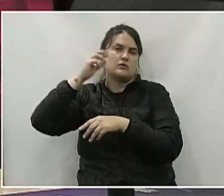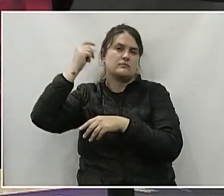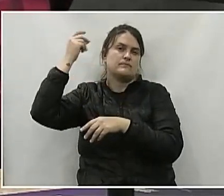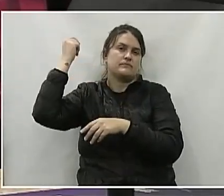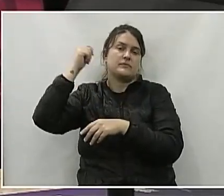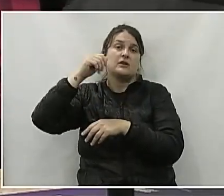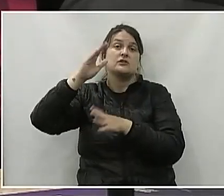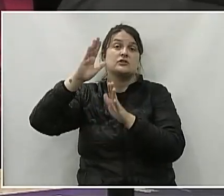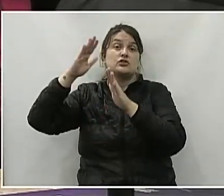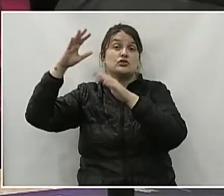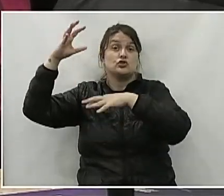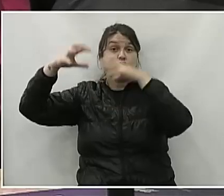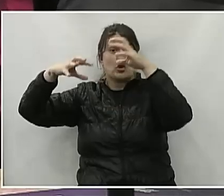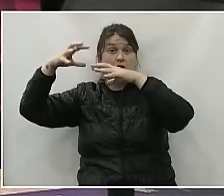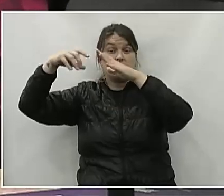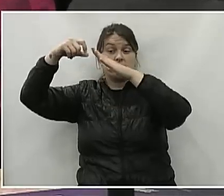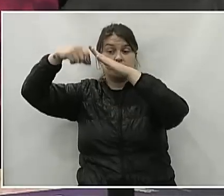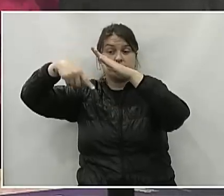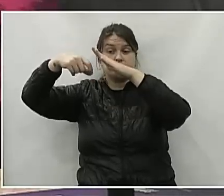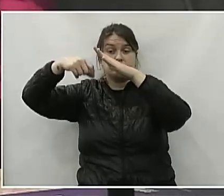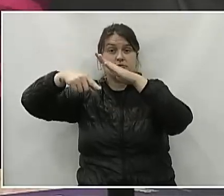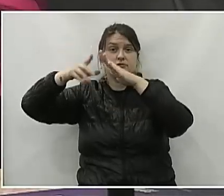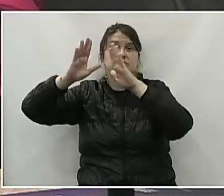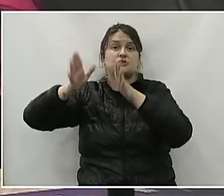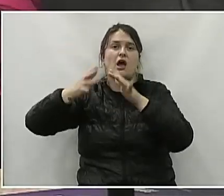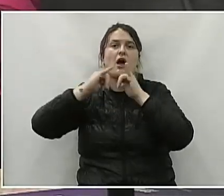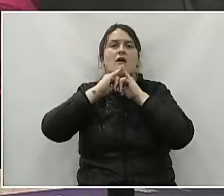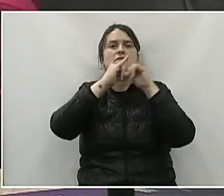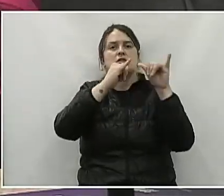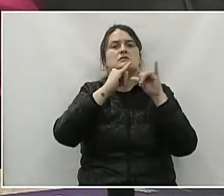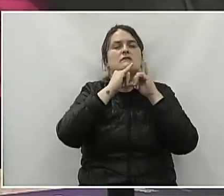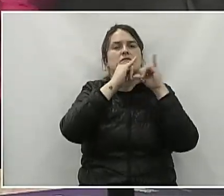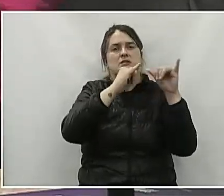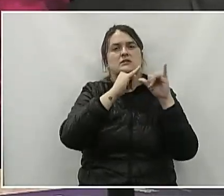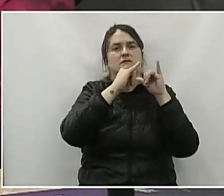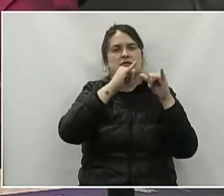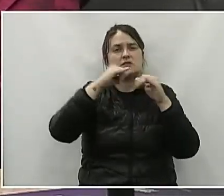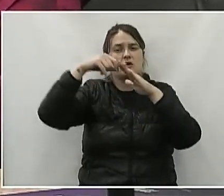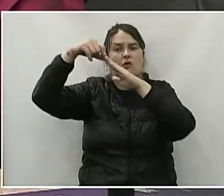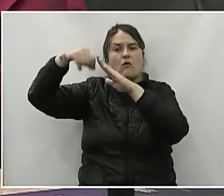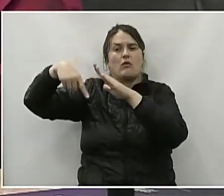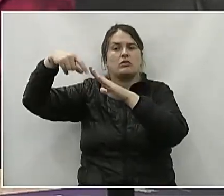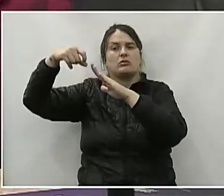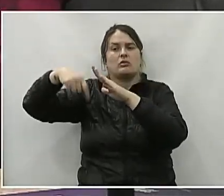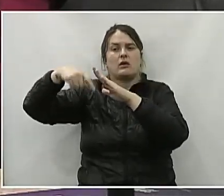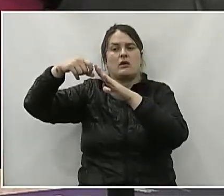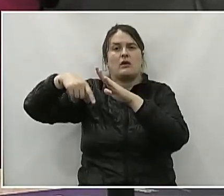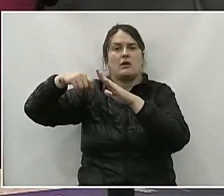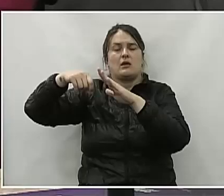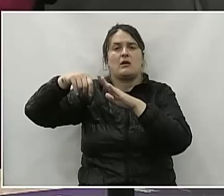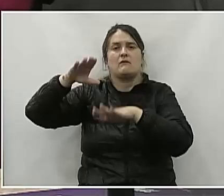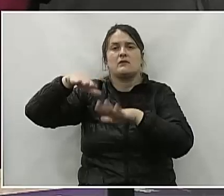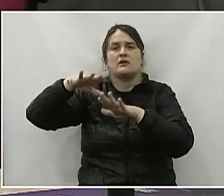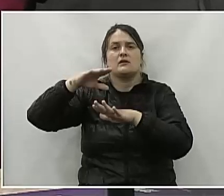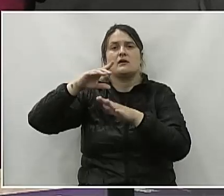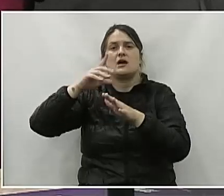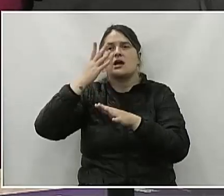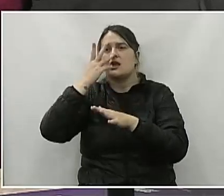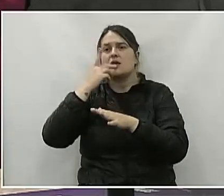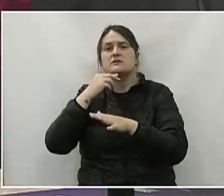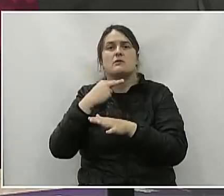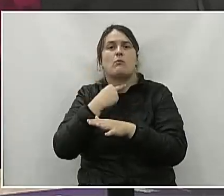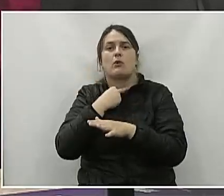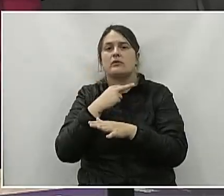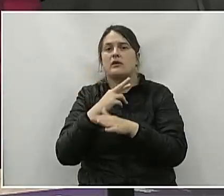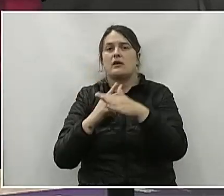tem um monte de goteira. E faz tempo que é avisado. Goteiras que não deixam as crianças ir para o refeitório,